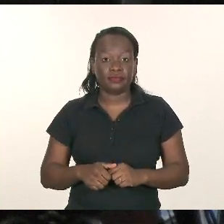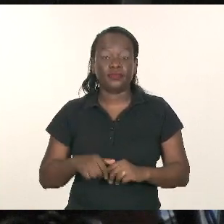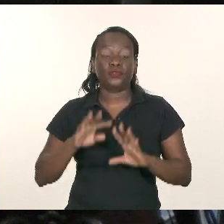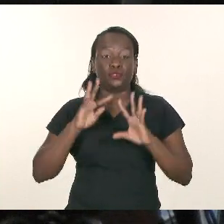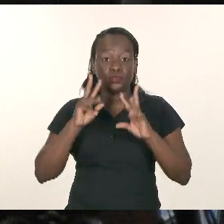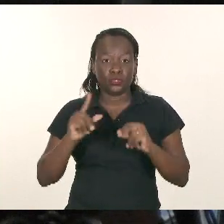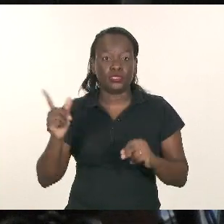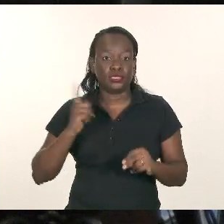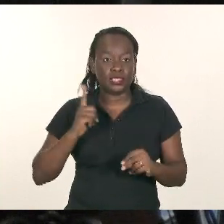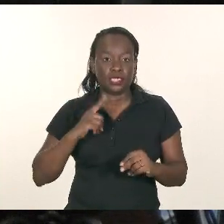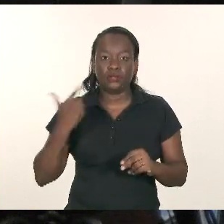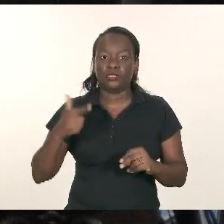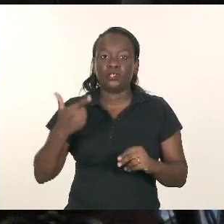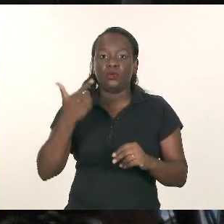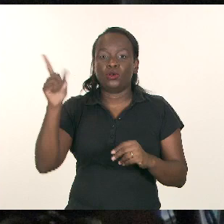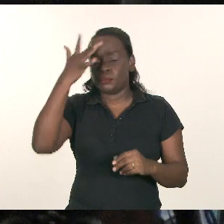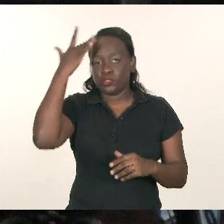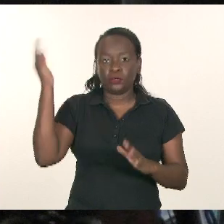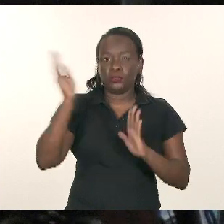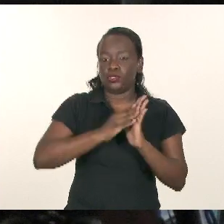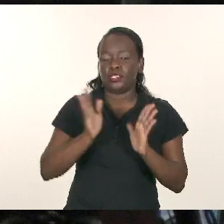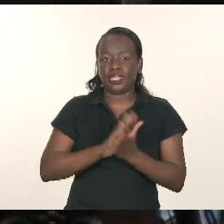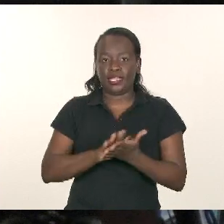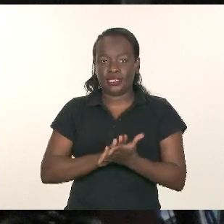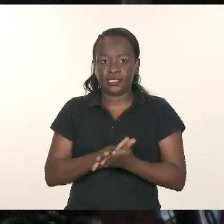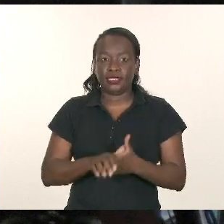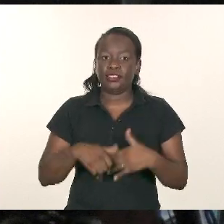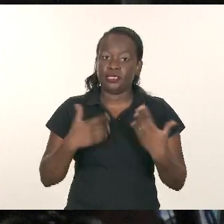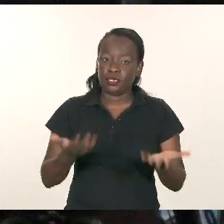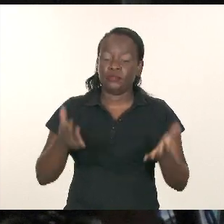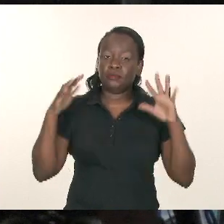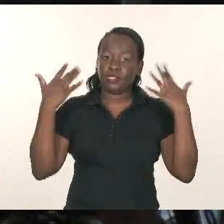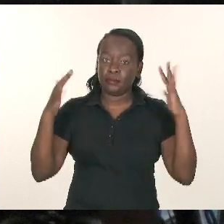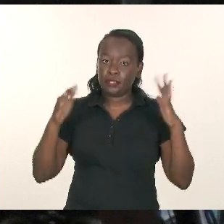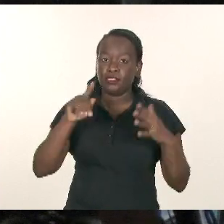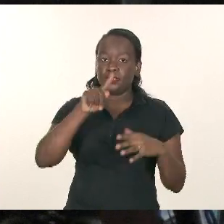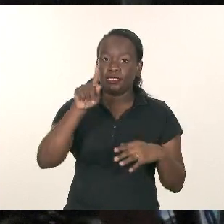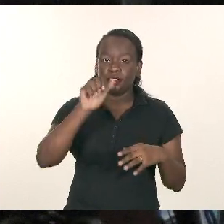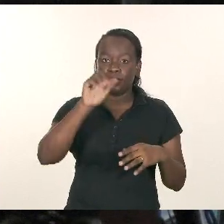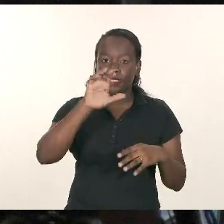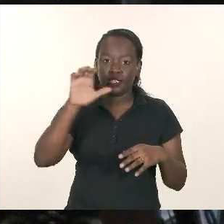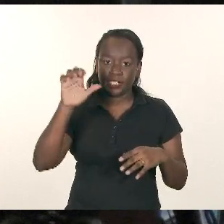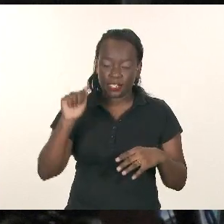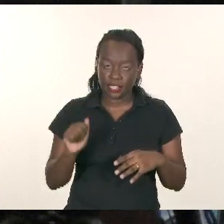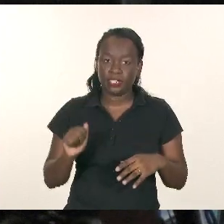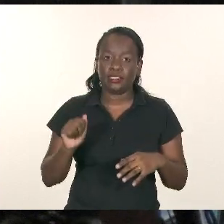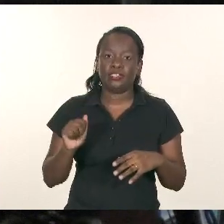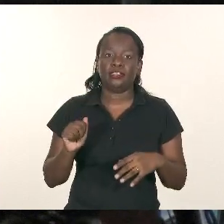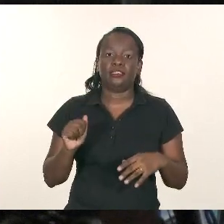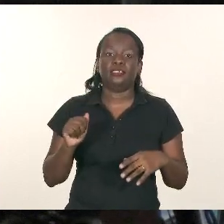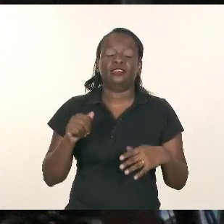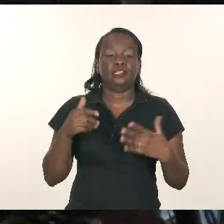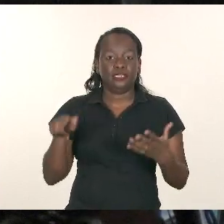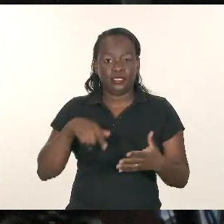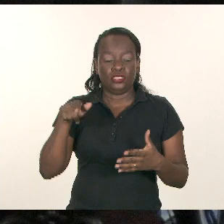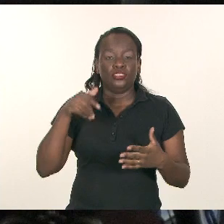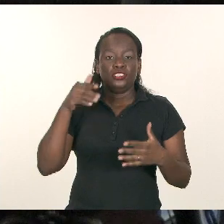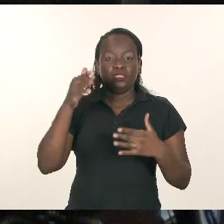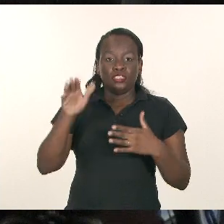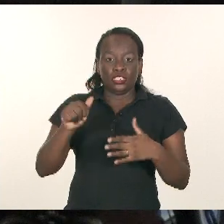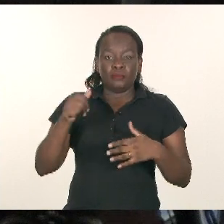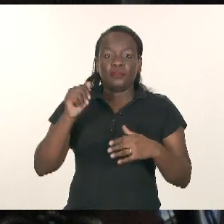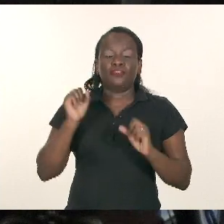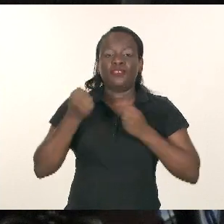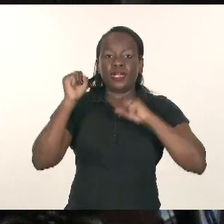Tudo que tem lá, não tem nada que outro botou lá. Então, parabenizo o Zaca por dar, que a gente chama Fábrica